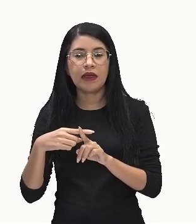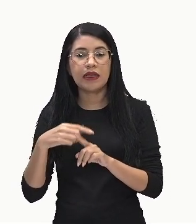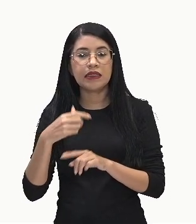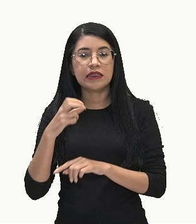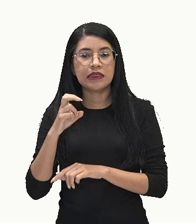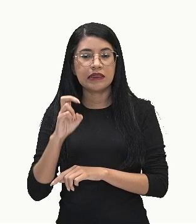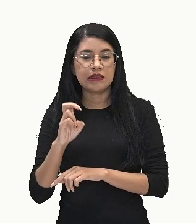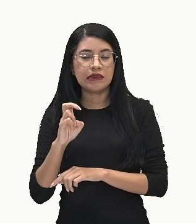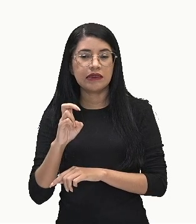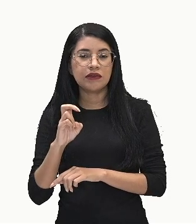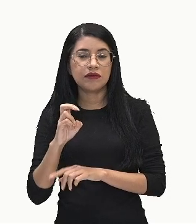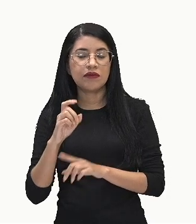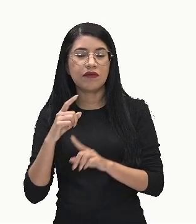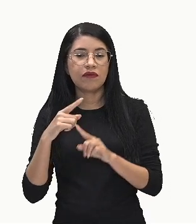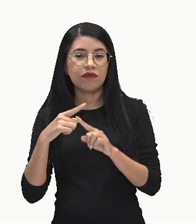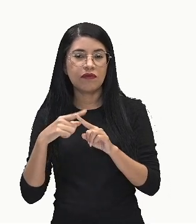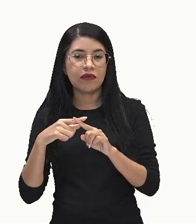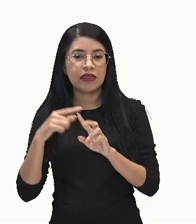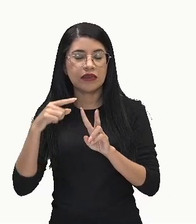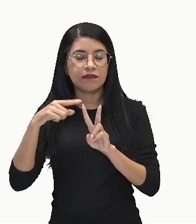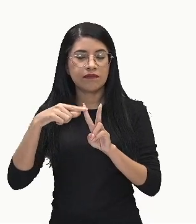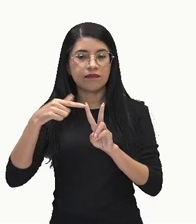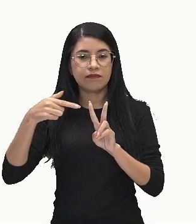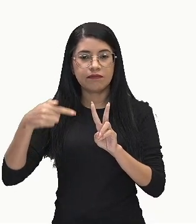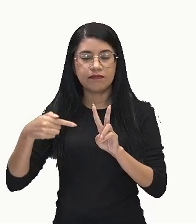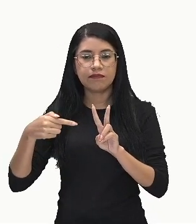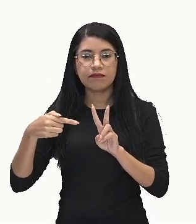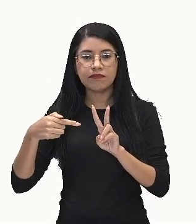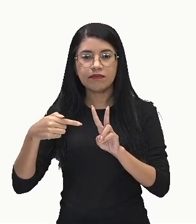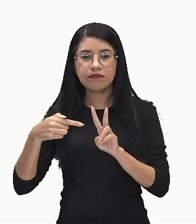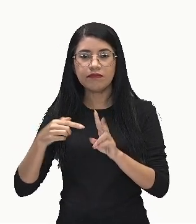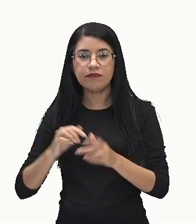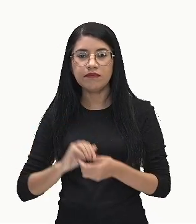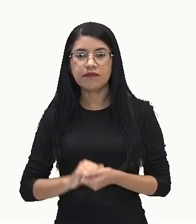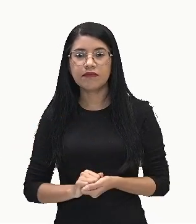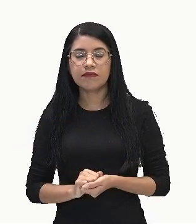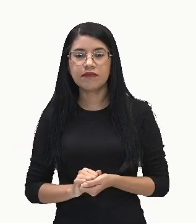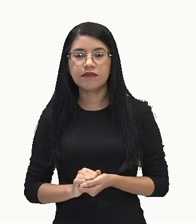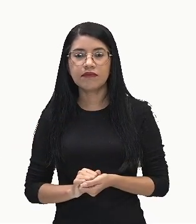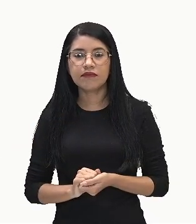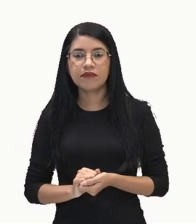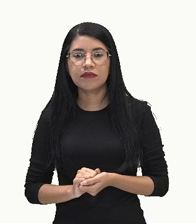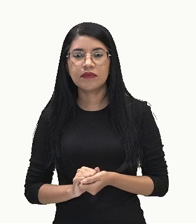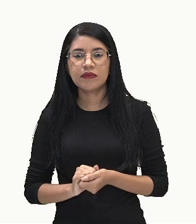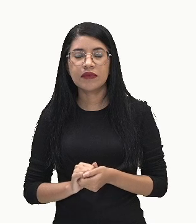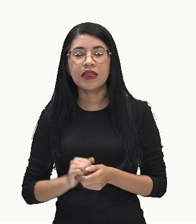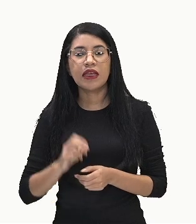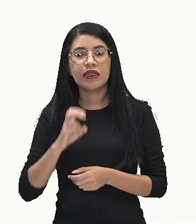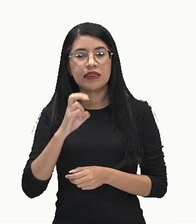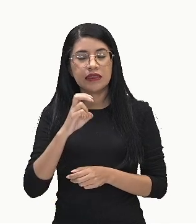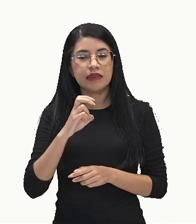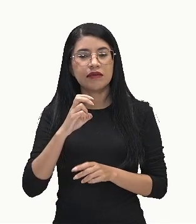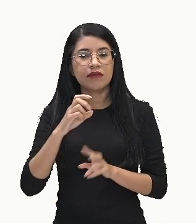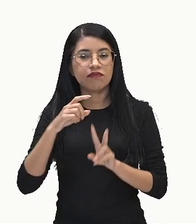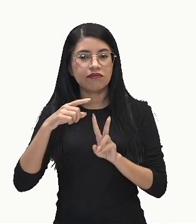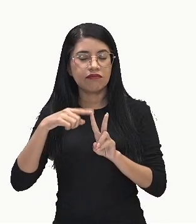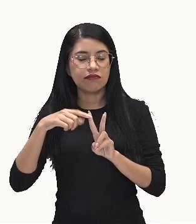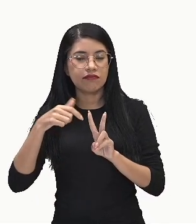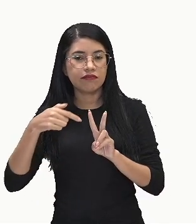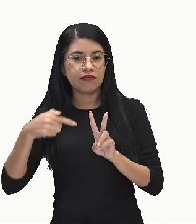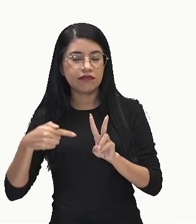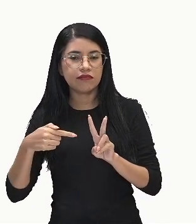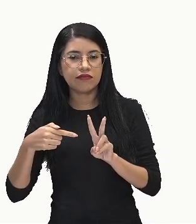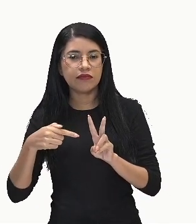5 vezes raiz de 7 é o próprio 5 raiz de 7. O que foi que